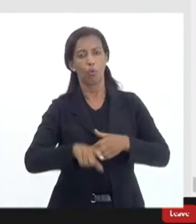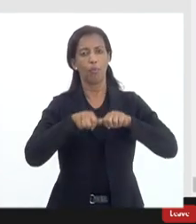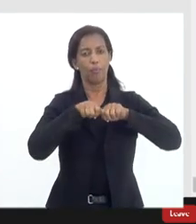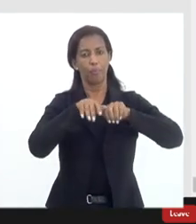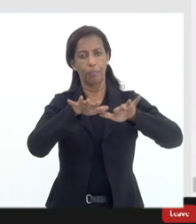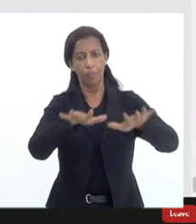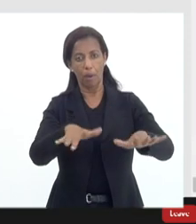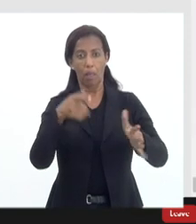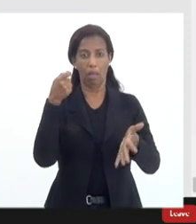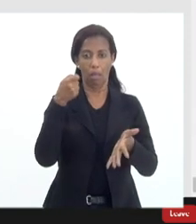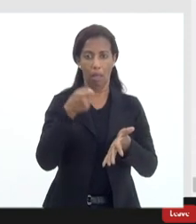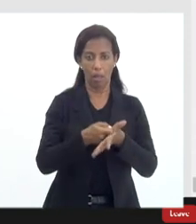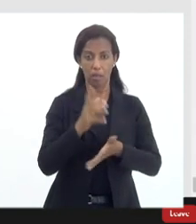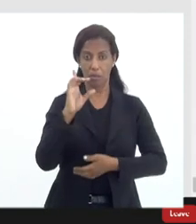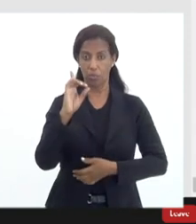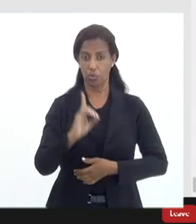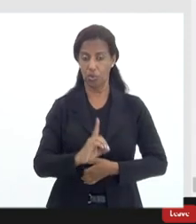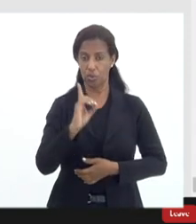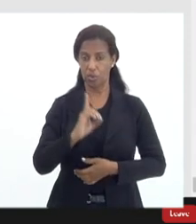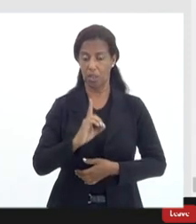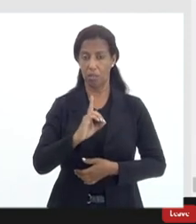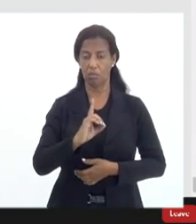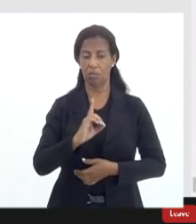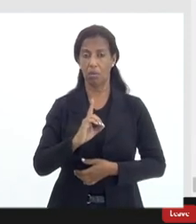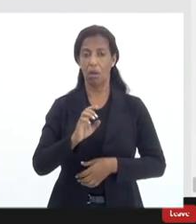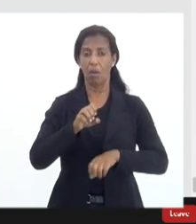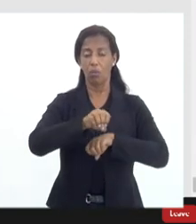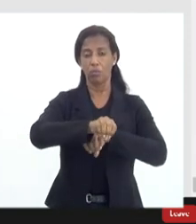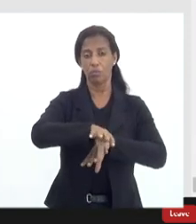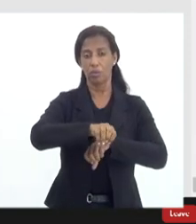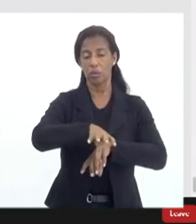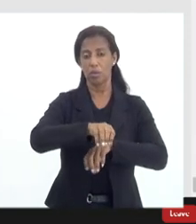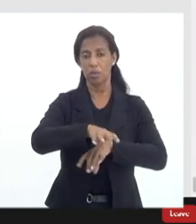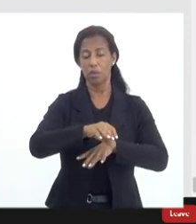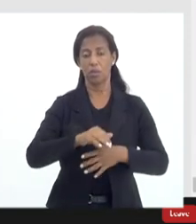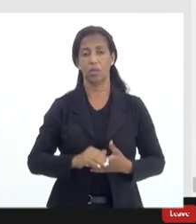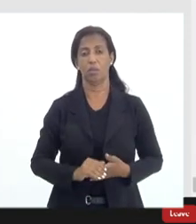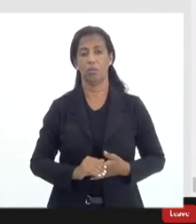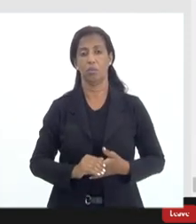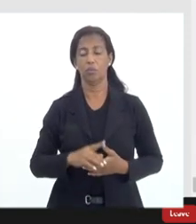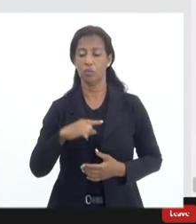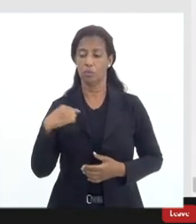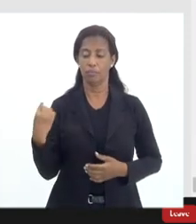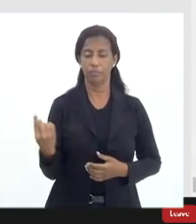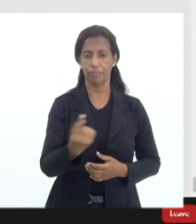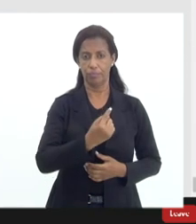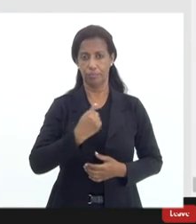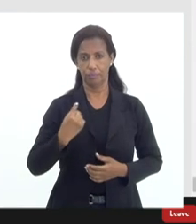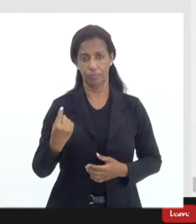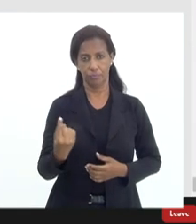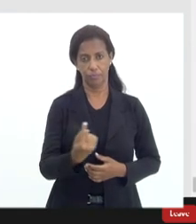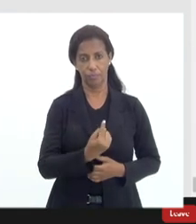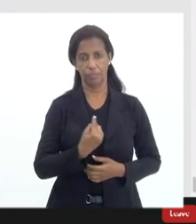garanta o direito à educação dos nossos